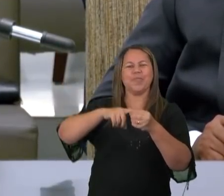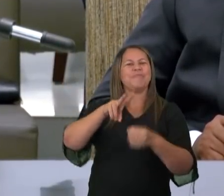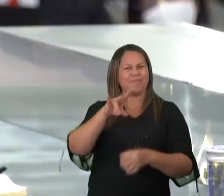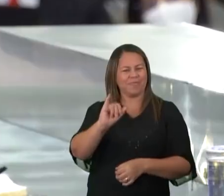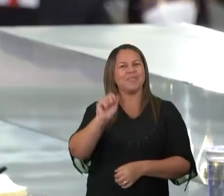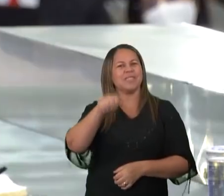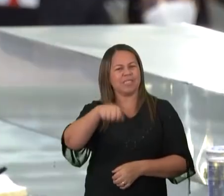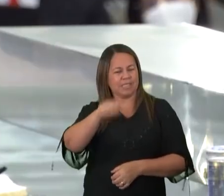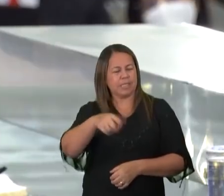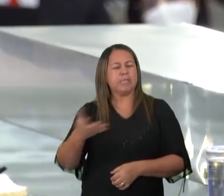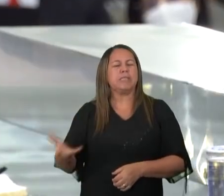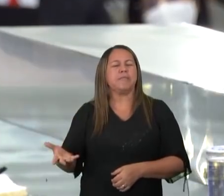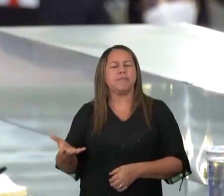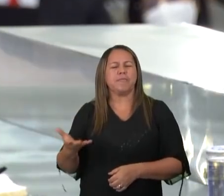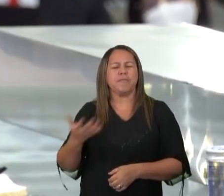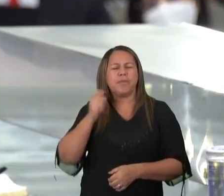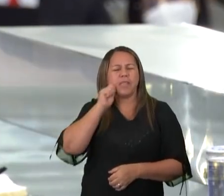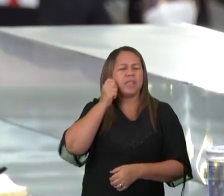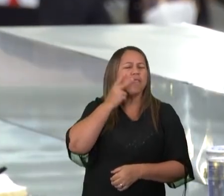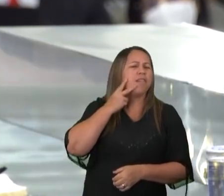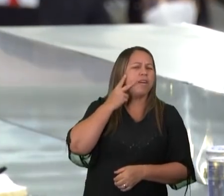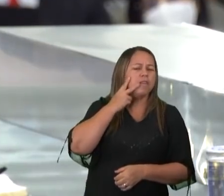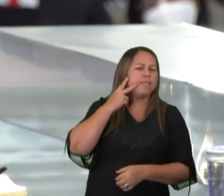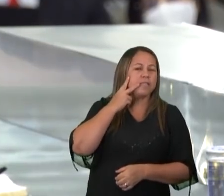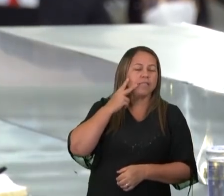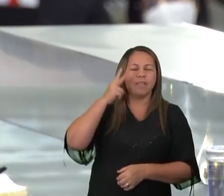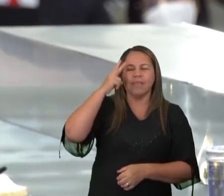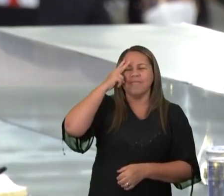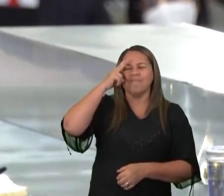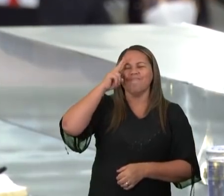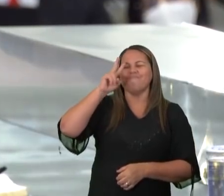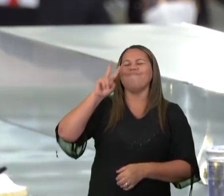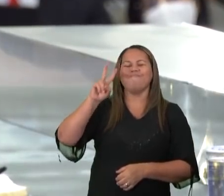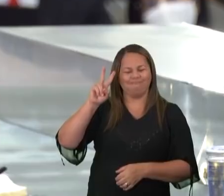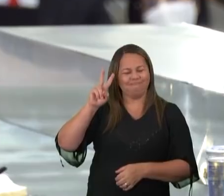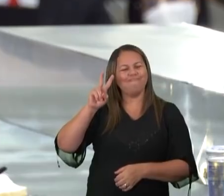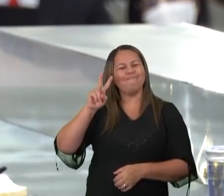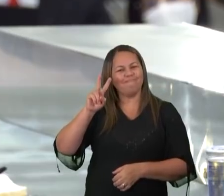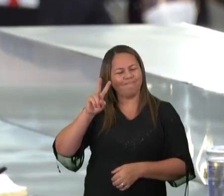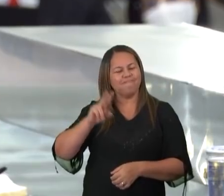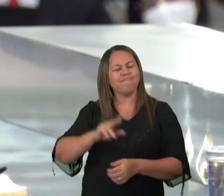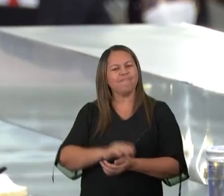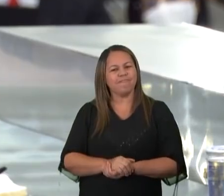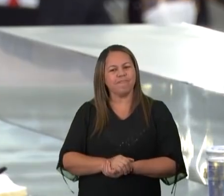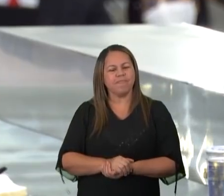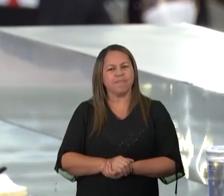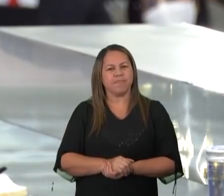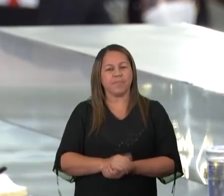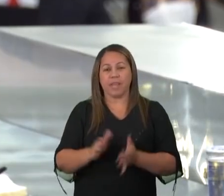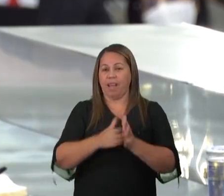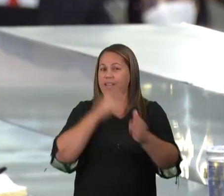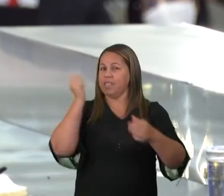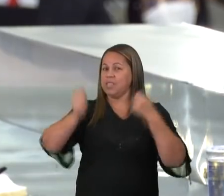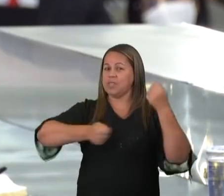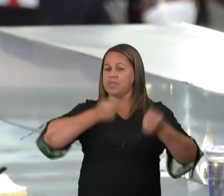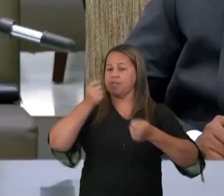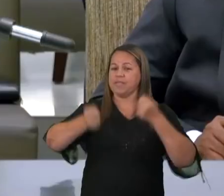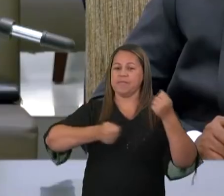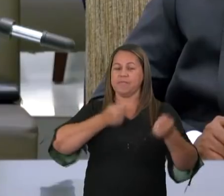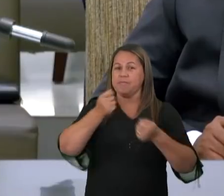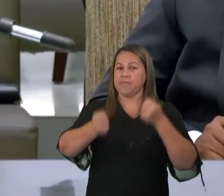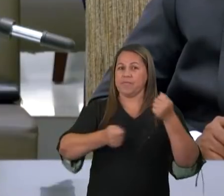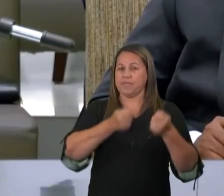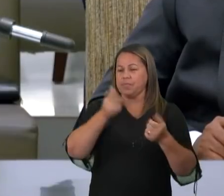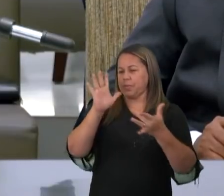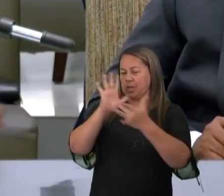Santa Ceia é um memorial, não é? É um lembrete, aleluia, que